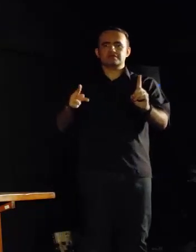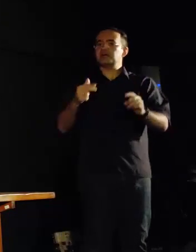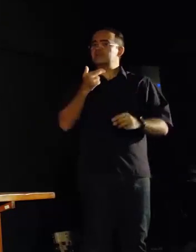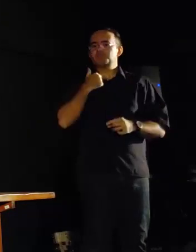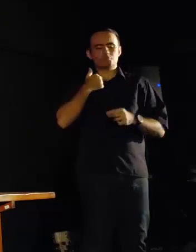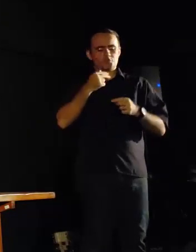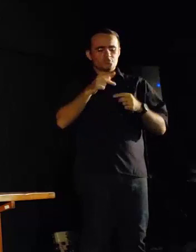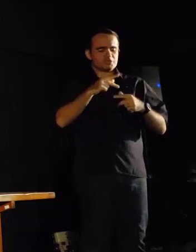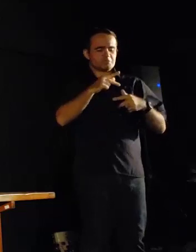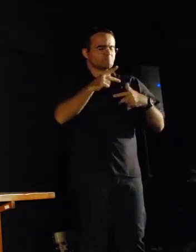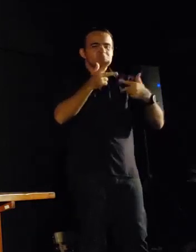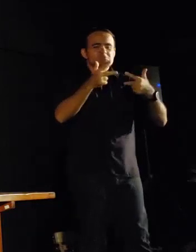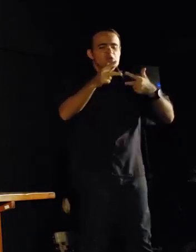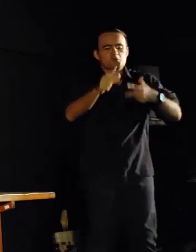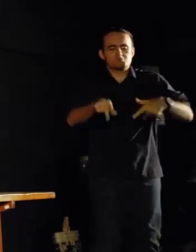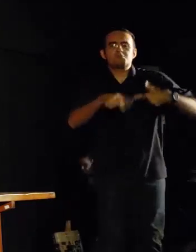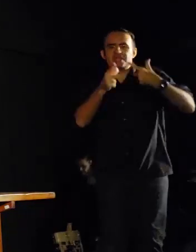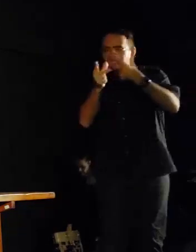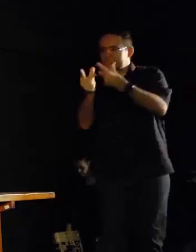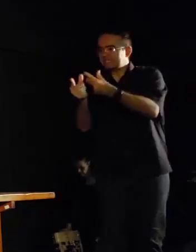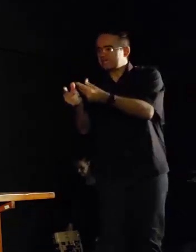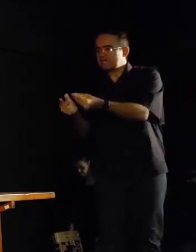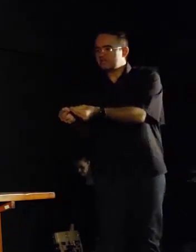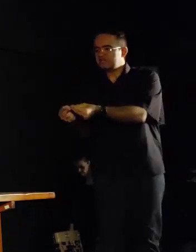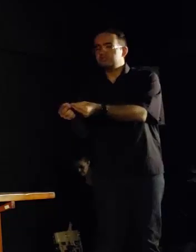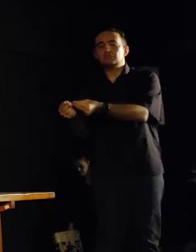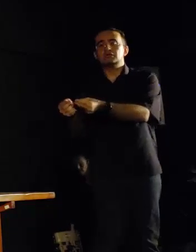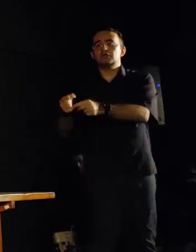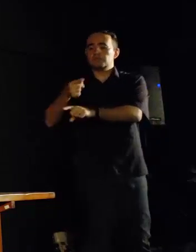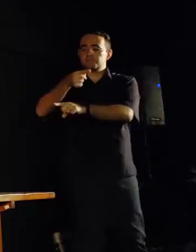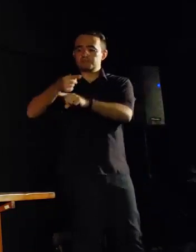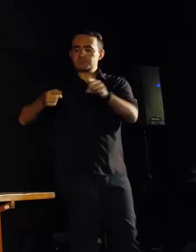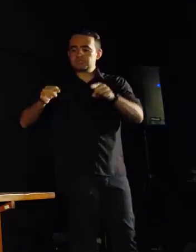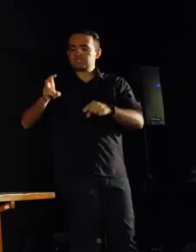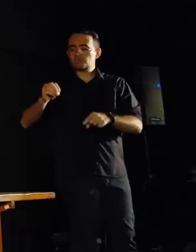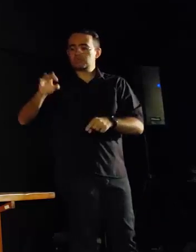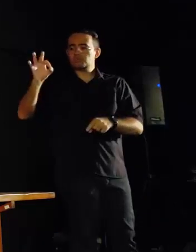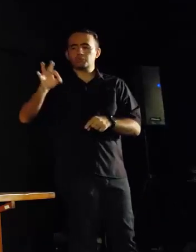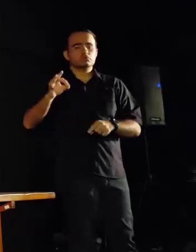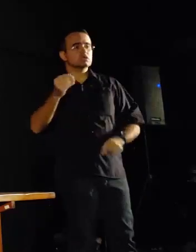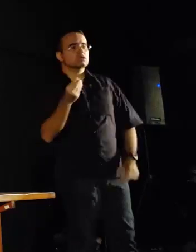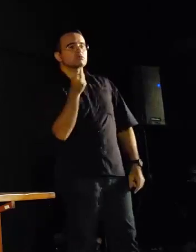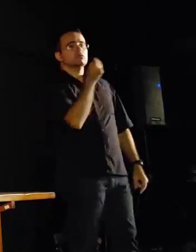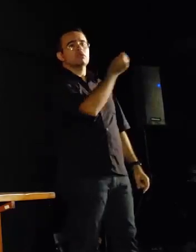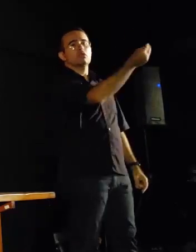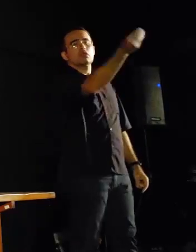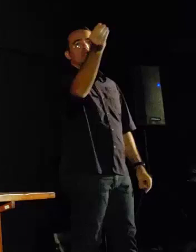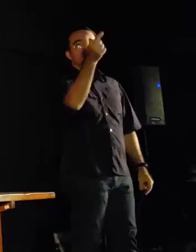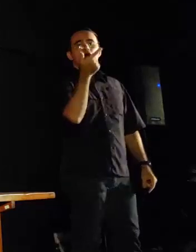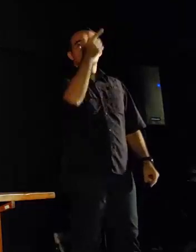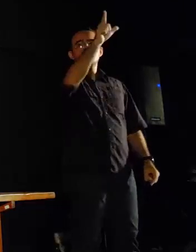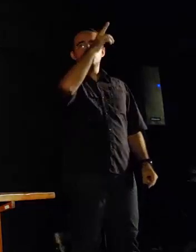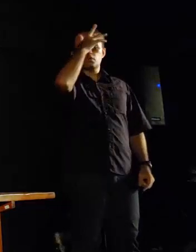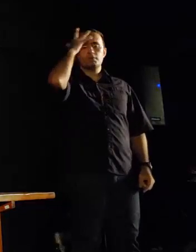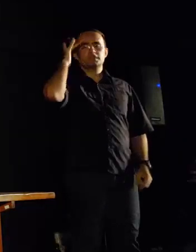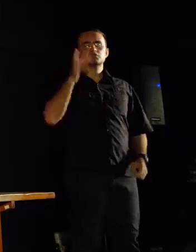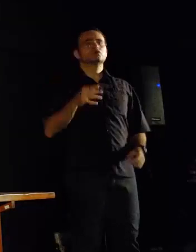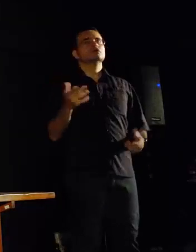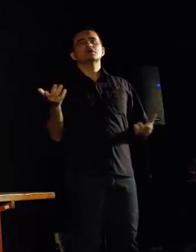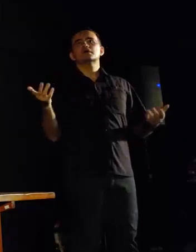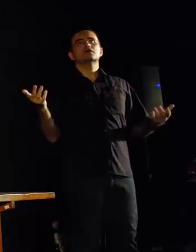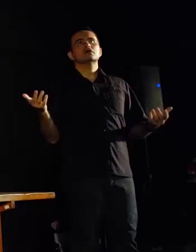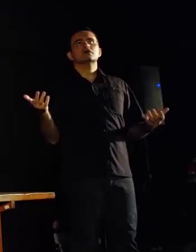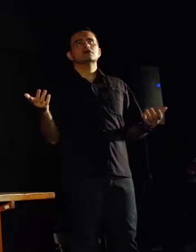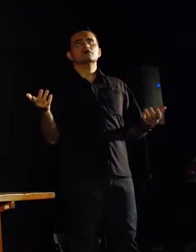para ela, que metade do presente ia desaparecer, ela ia dar para alguém, né? Ela ia fazer